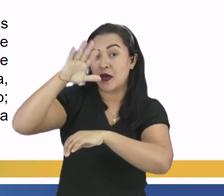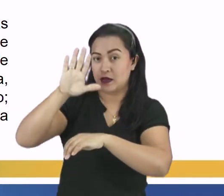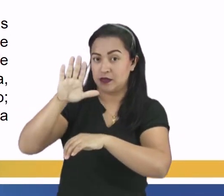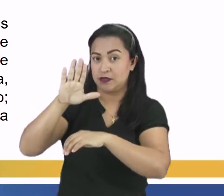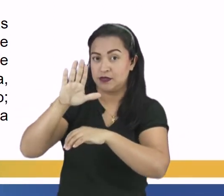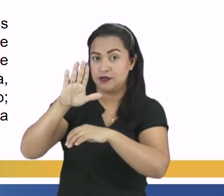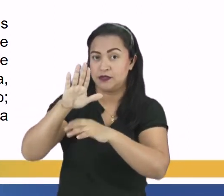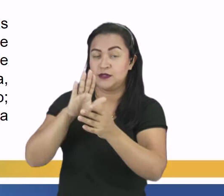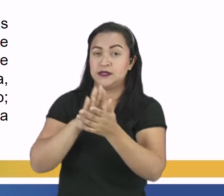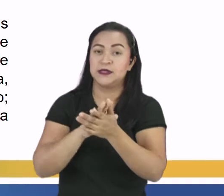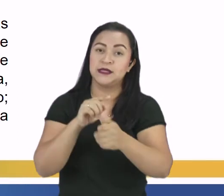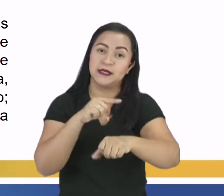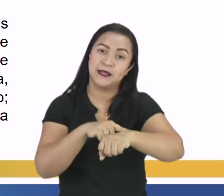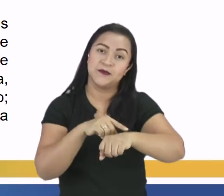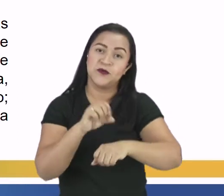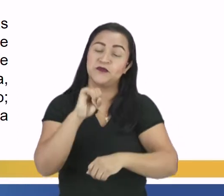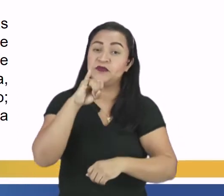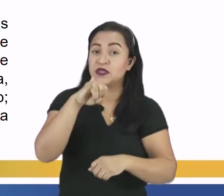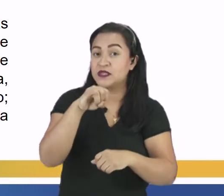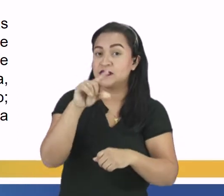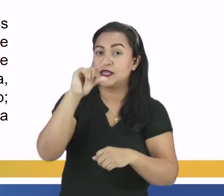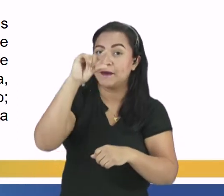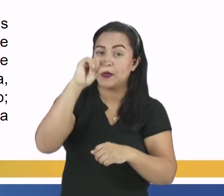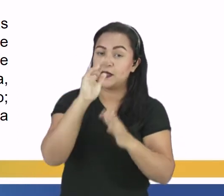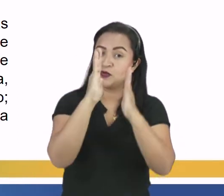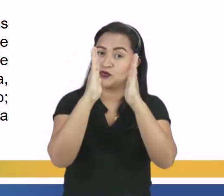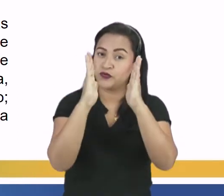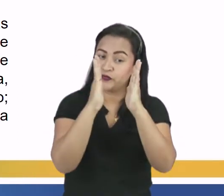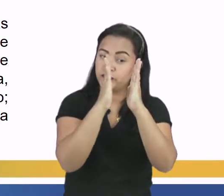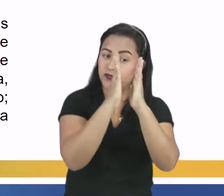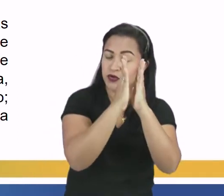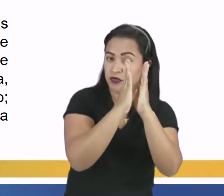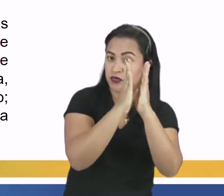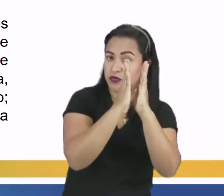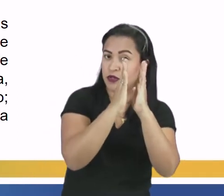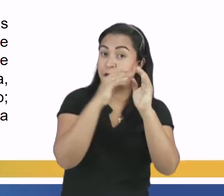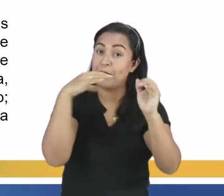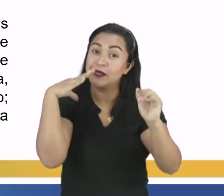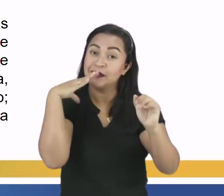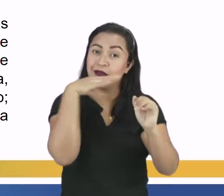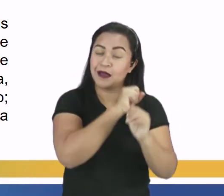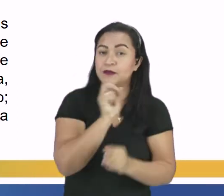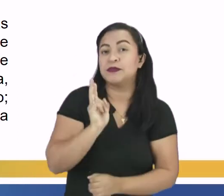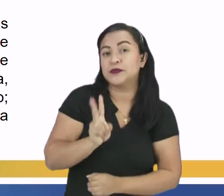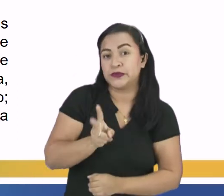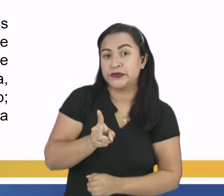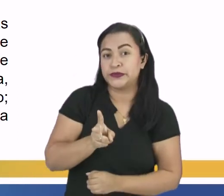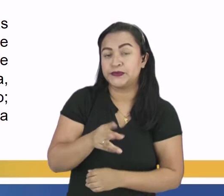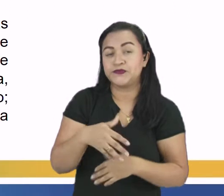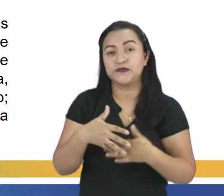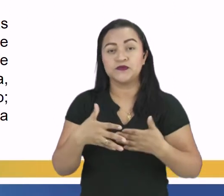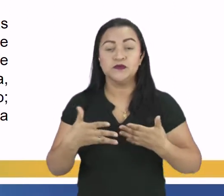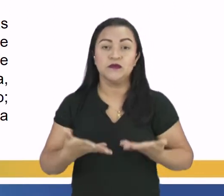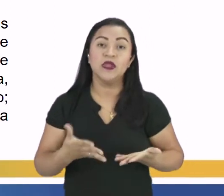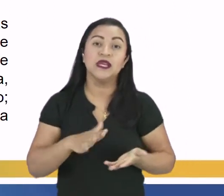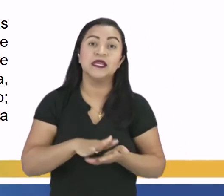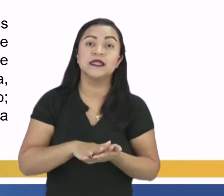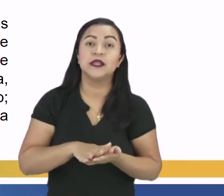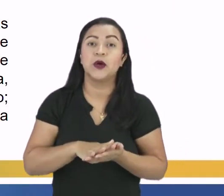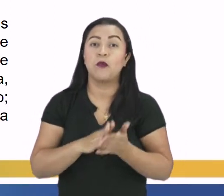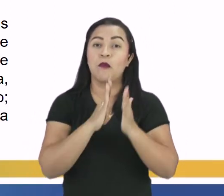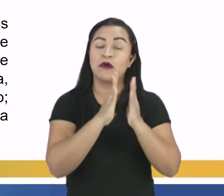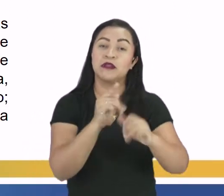e outro. Se é mais curto, indica uma ação mais rápida e contínua. Também é uma forma ali de marcar